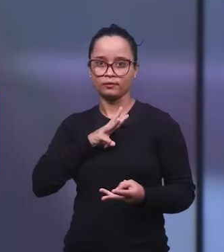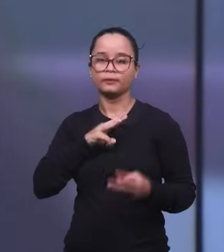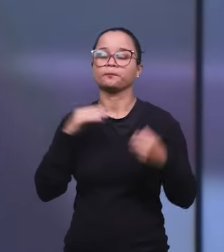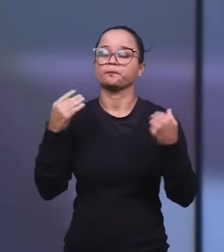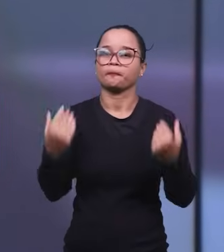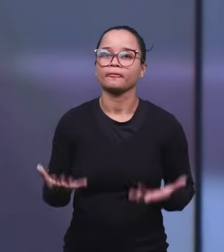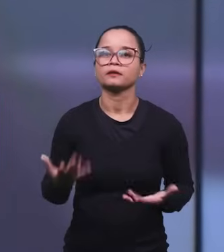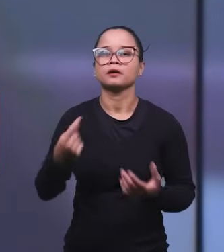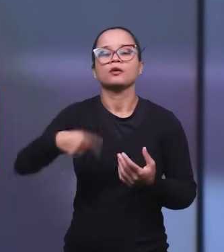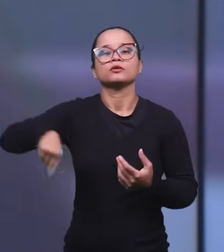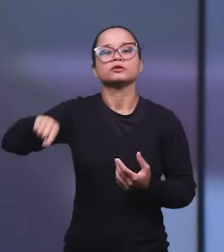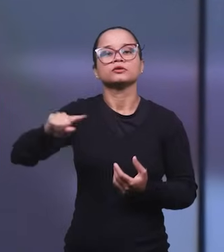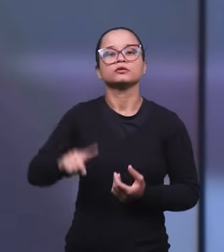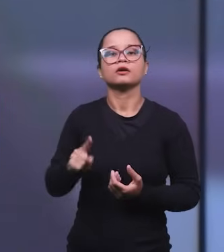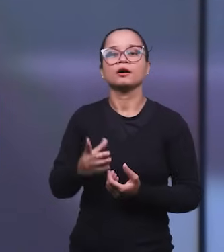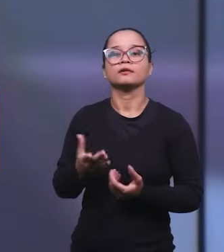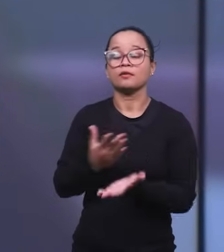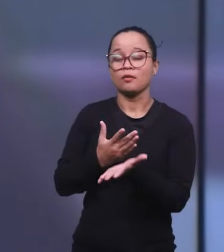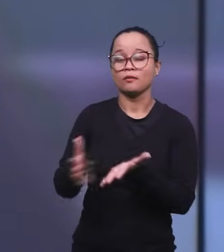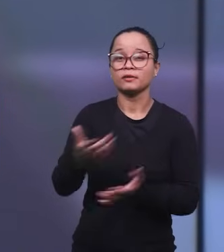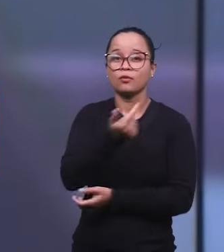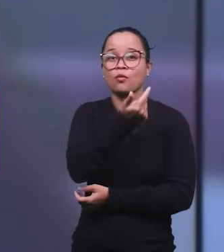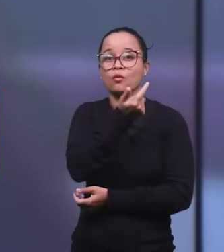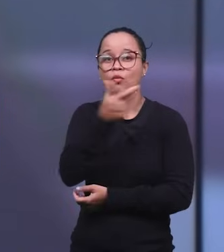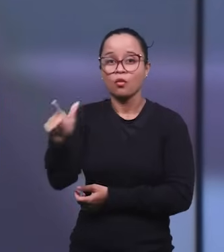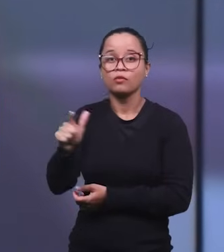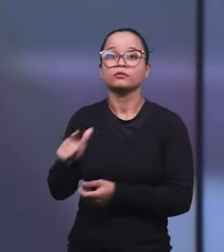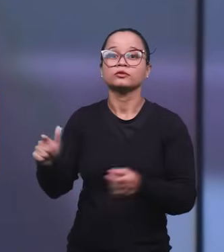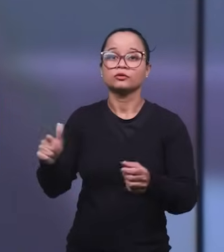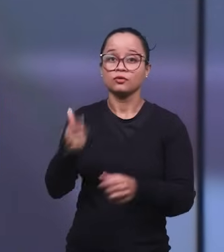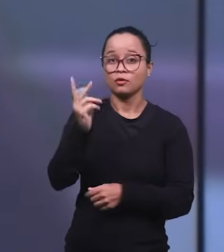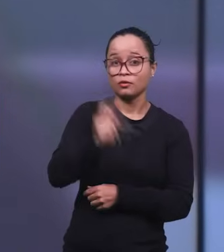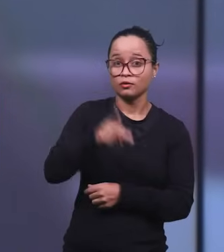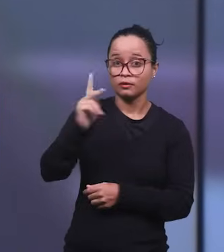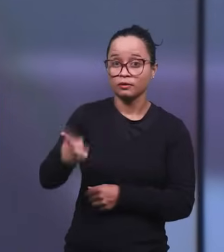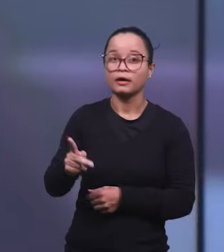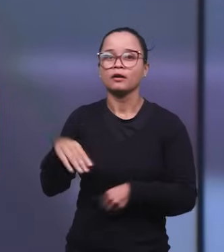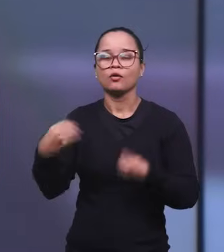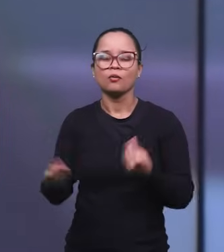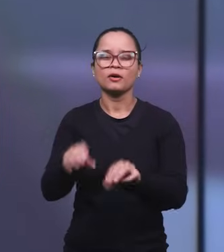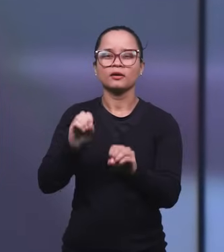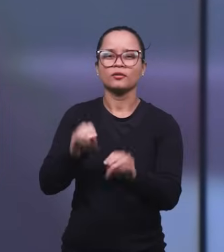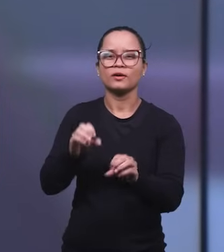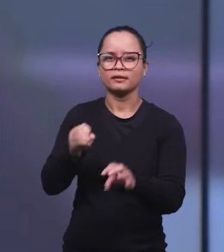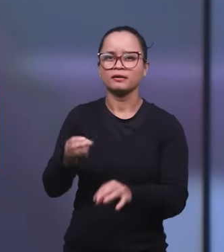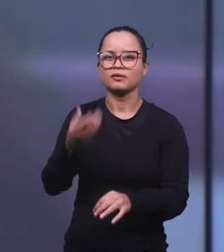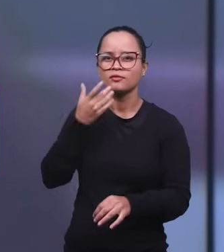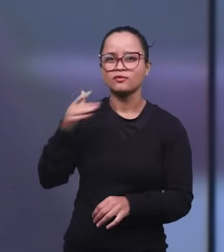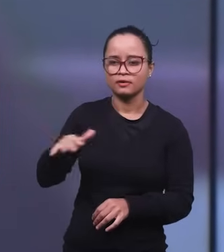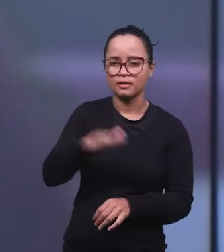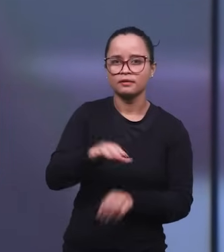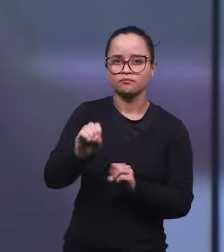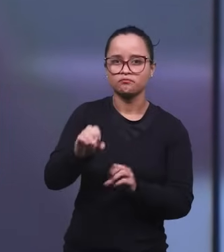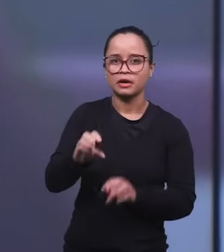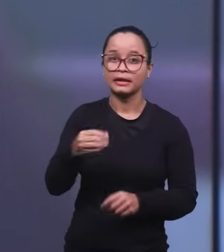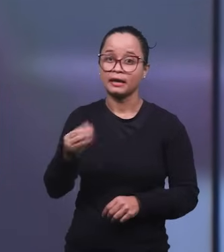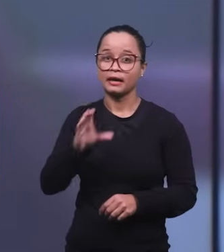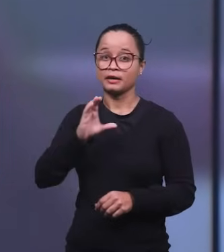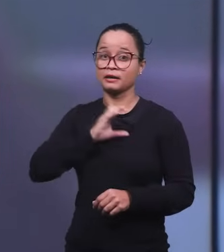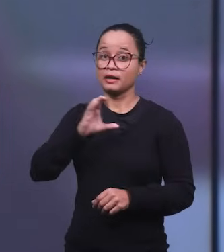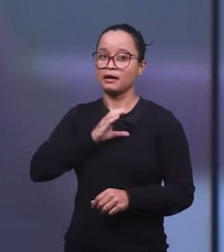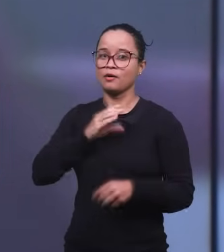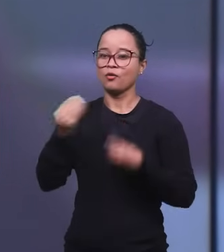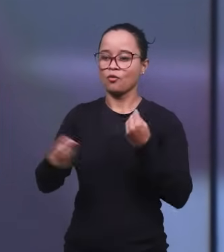programas anteriores, nós conversamos com outras professoras a respeito da educação infantil, que é organizada em creche para